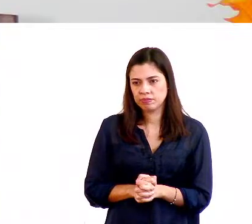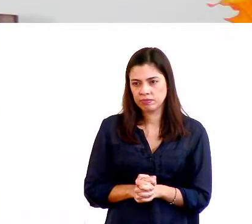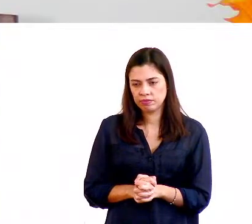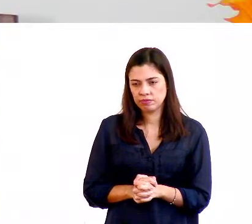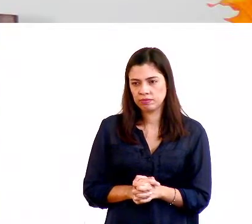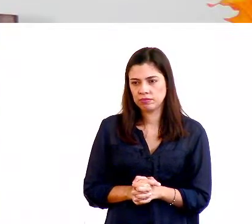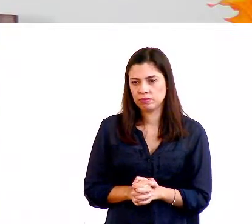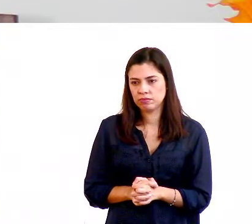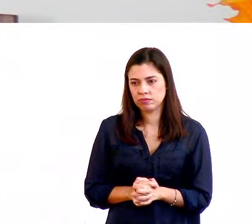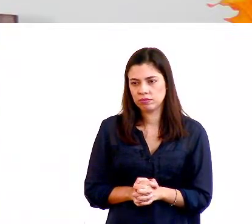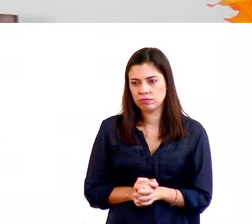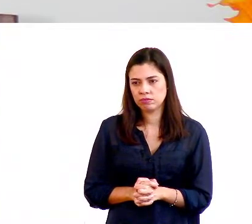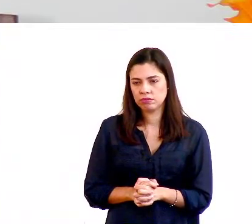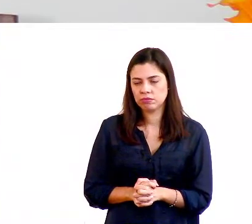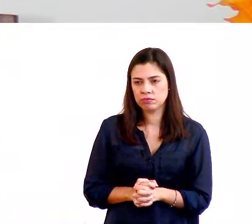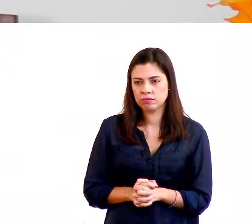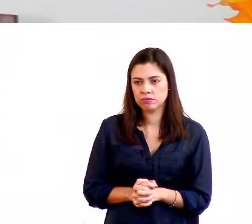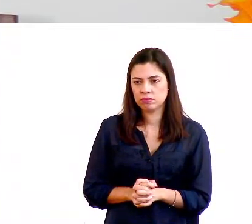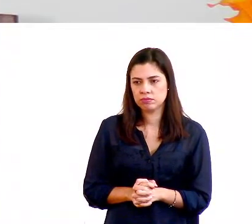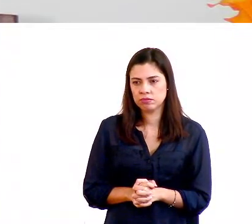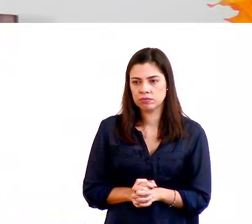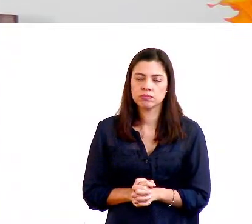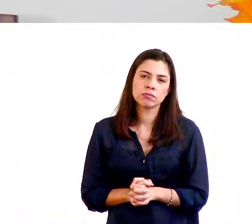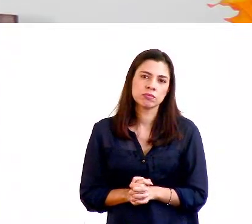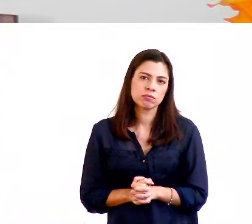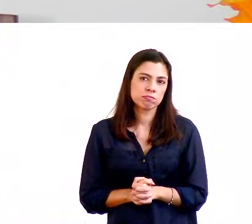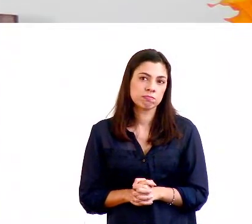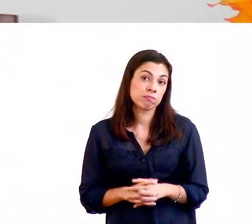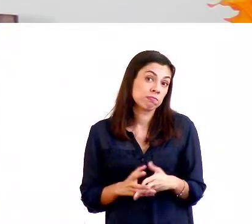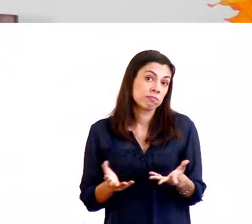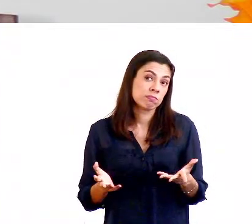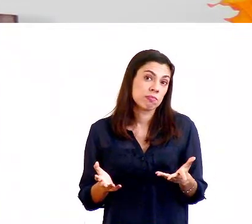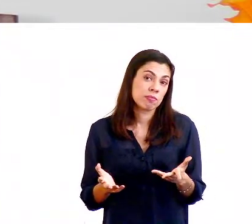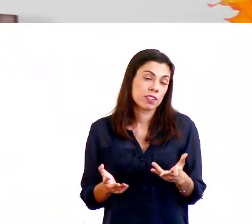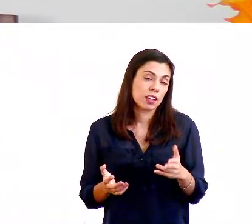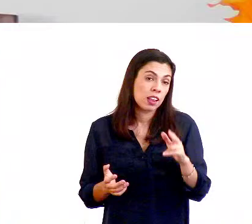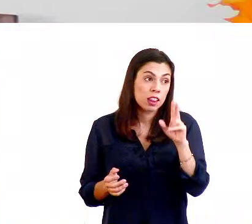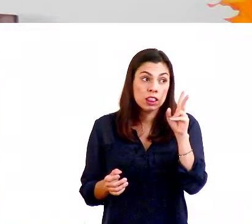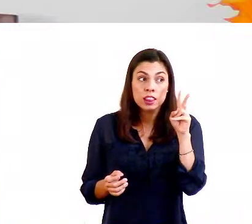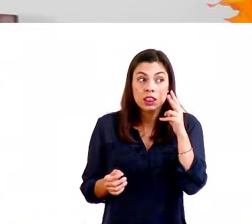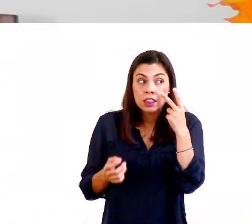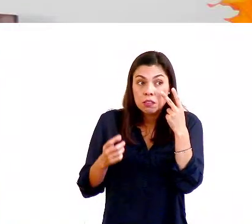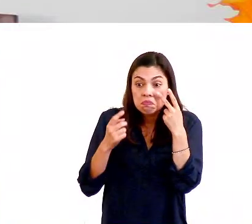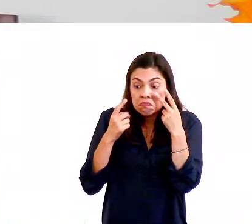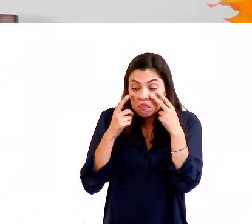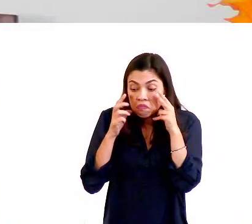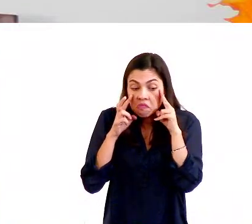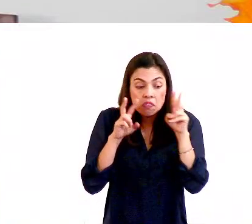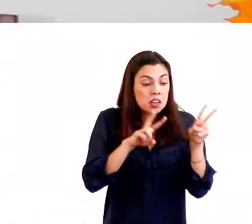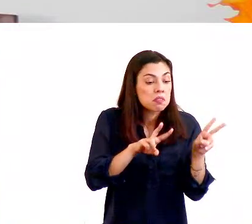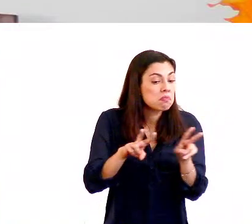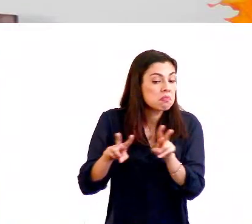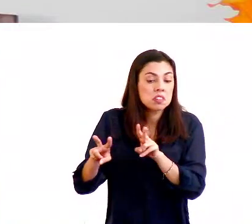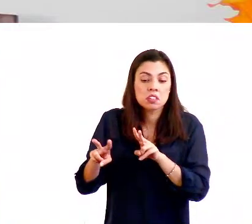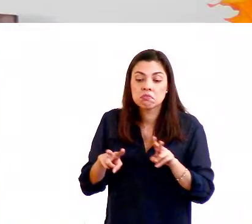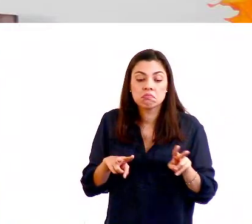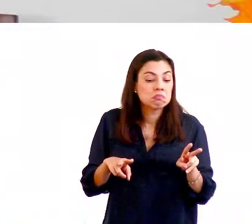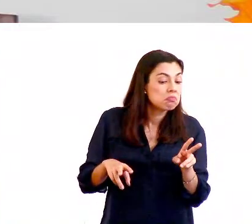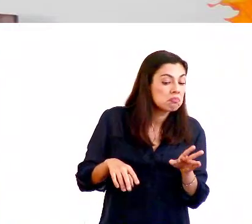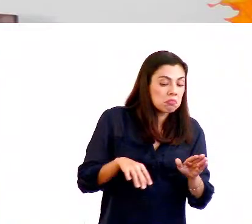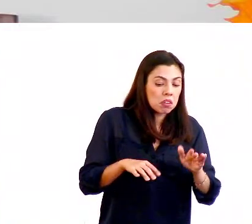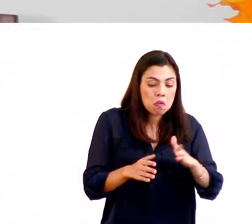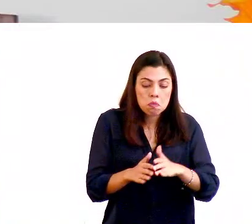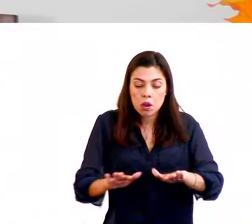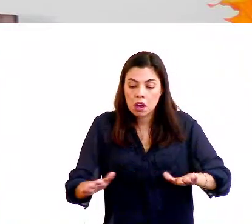ali. É algo externo ao barco, invisível aos olhos, mas a